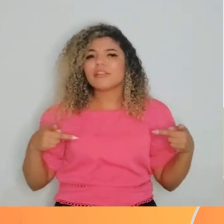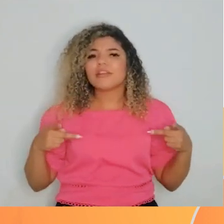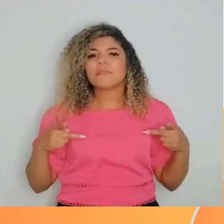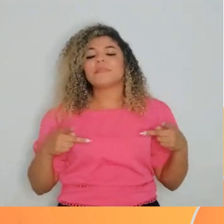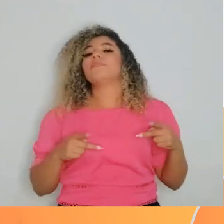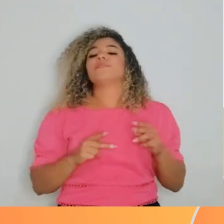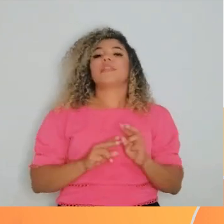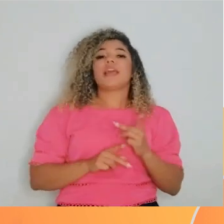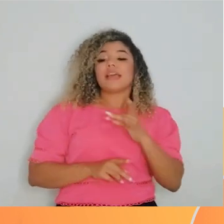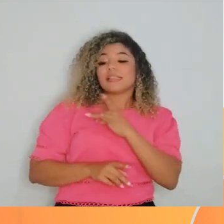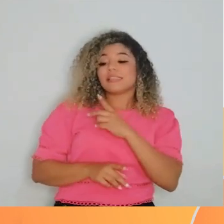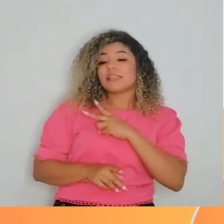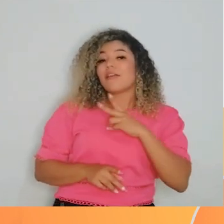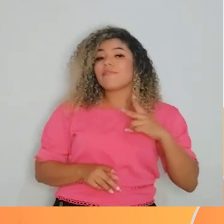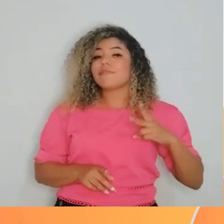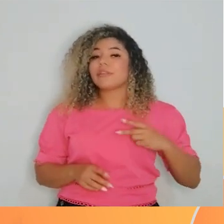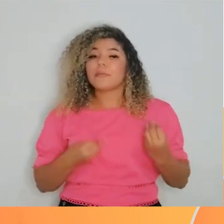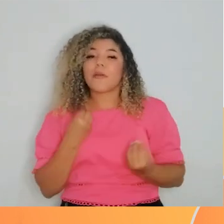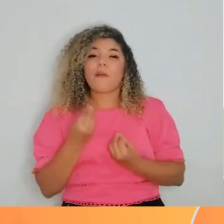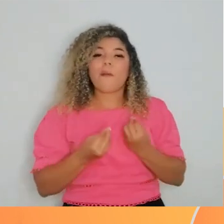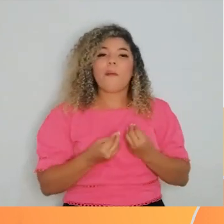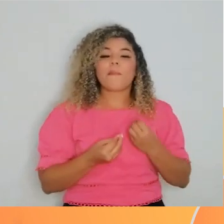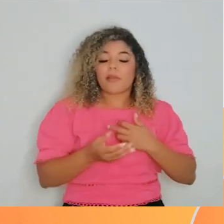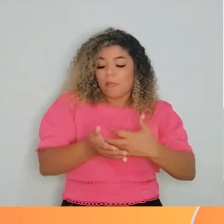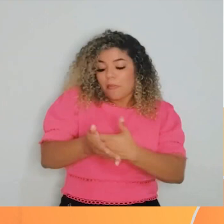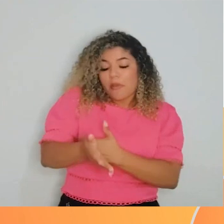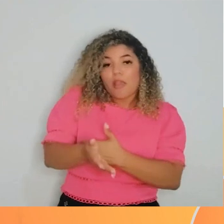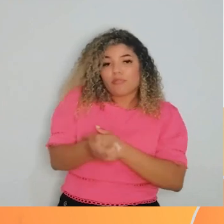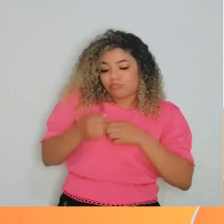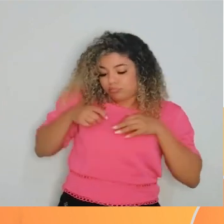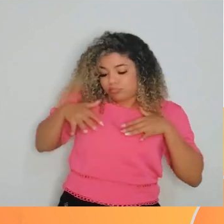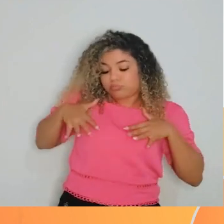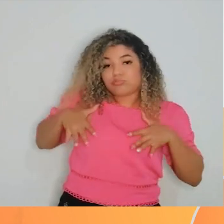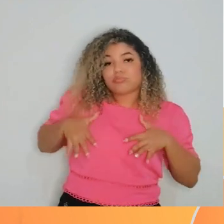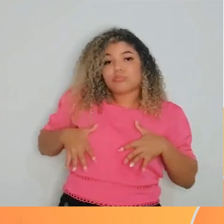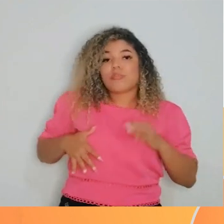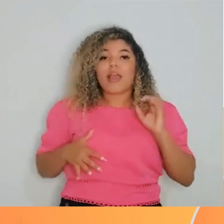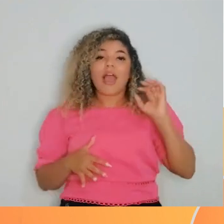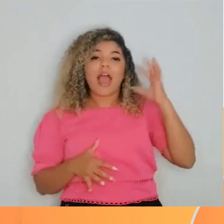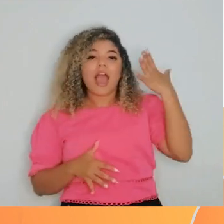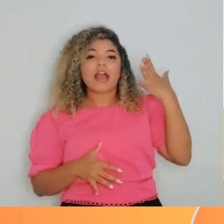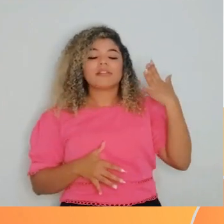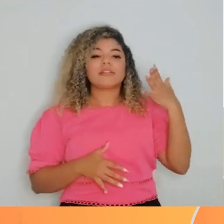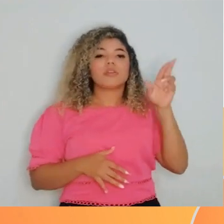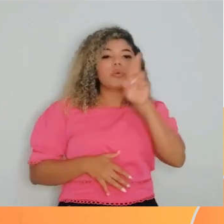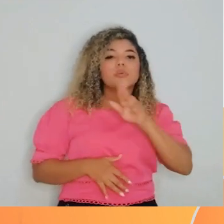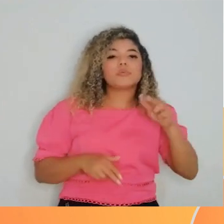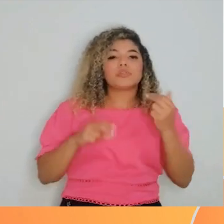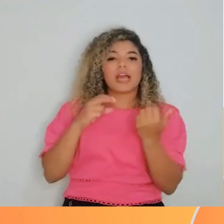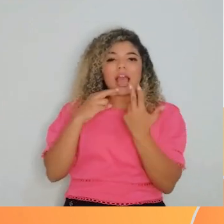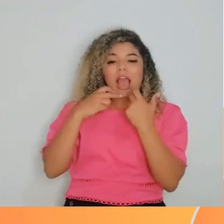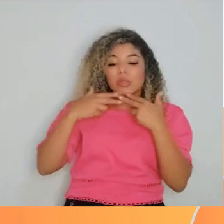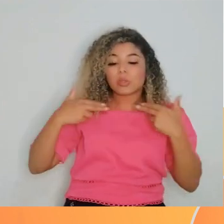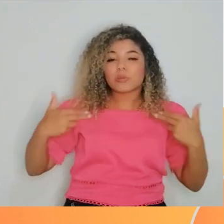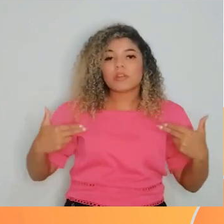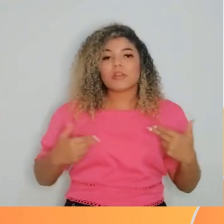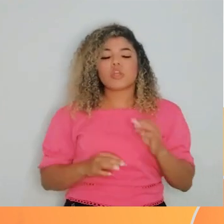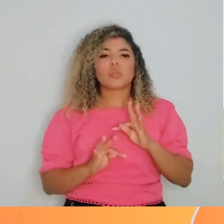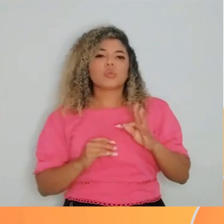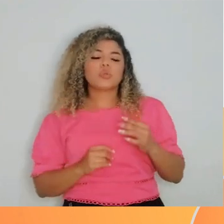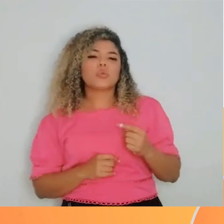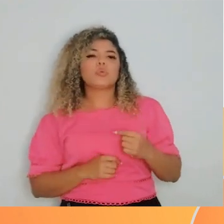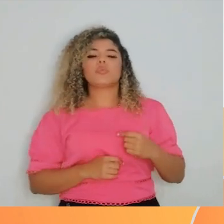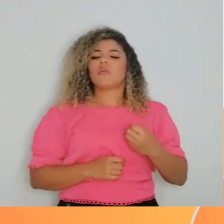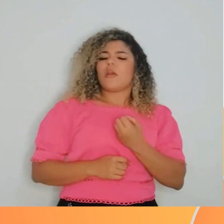foram captados? Como que a minha circulação sanguínea vai atuar a partir do nutriente disponível? Então, todos os processos